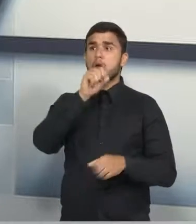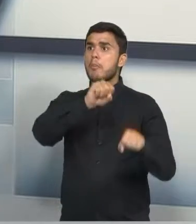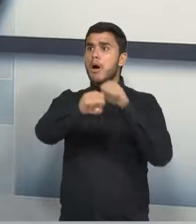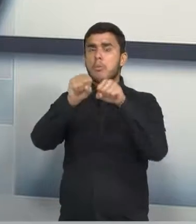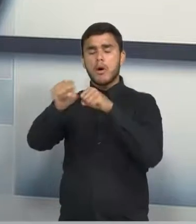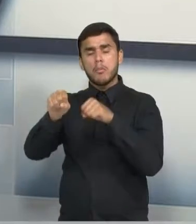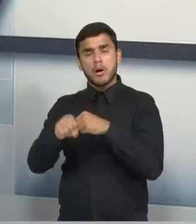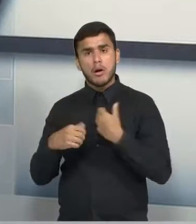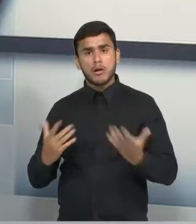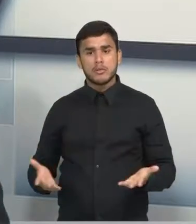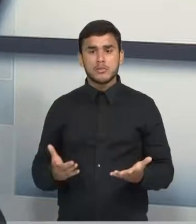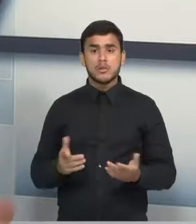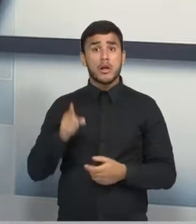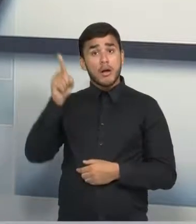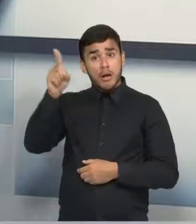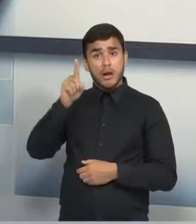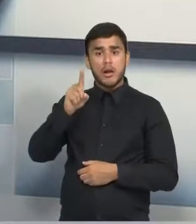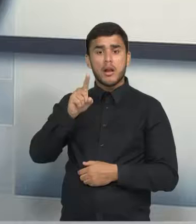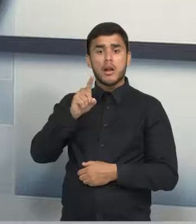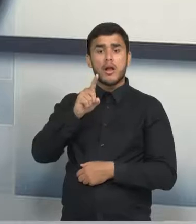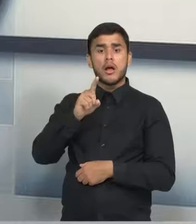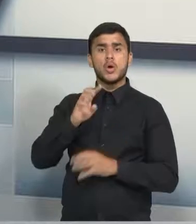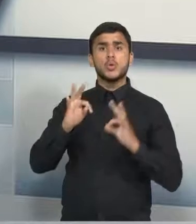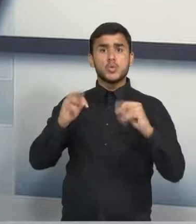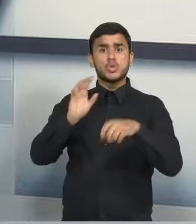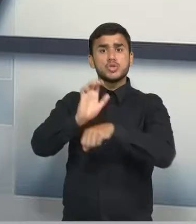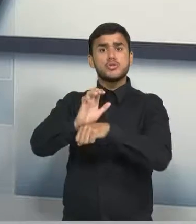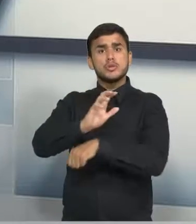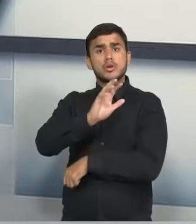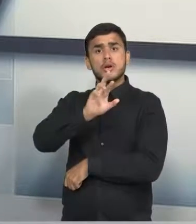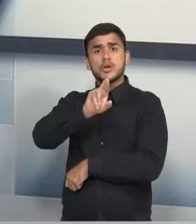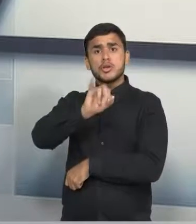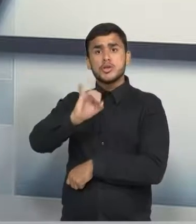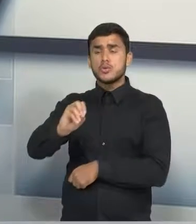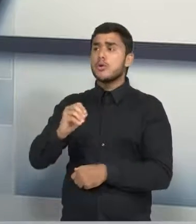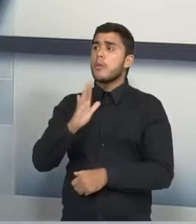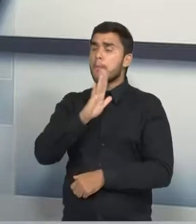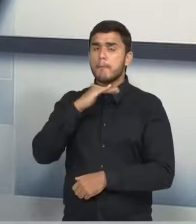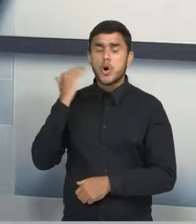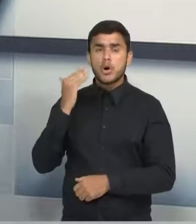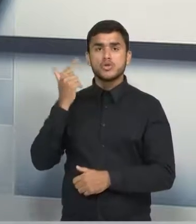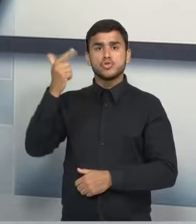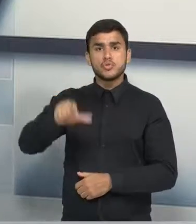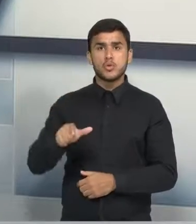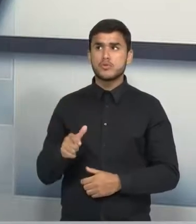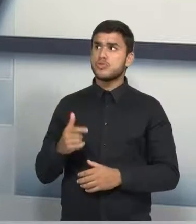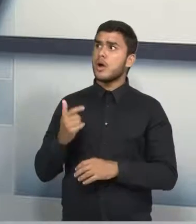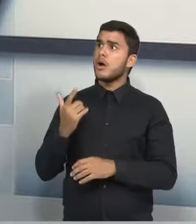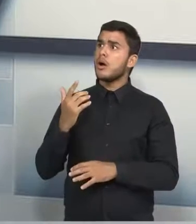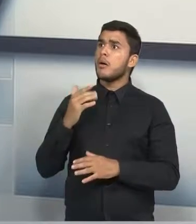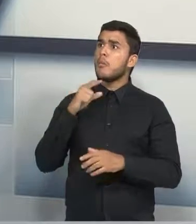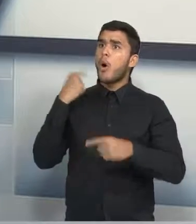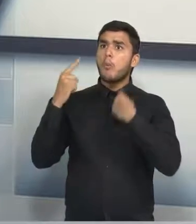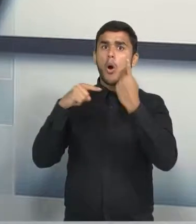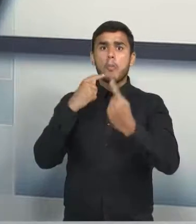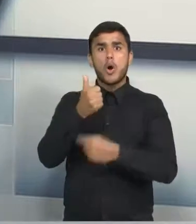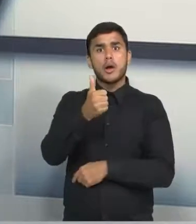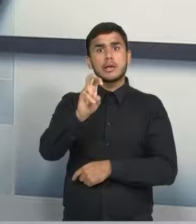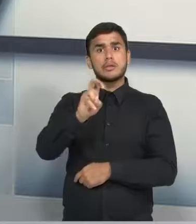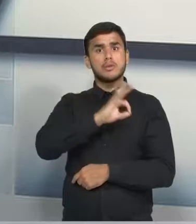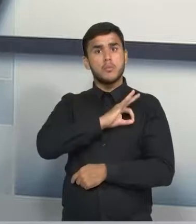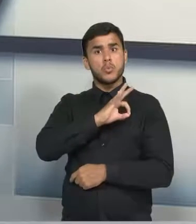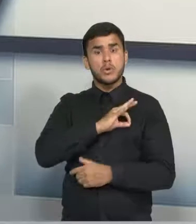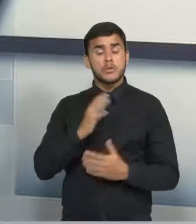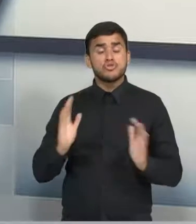Janeiro, outro policial foi morto. Acho que é bem o 15º. E se você falar